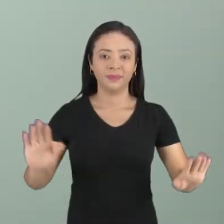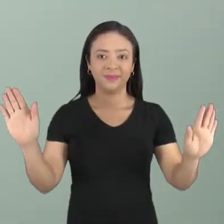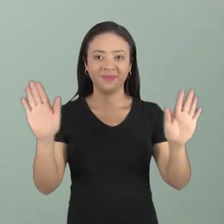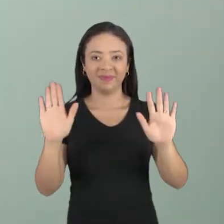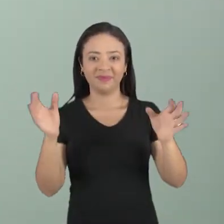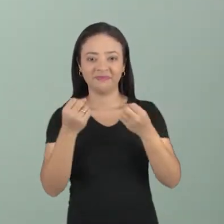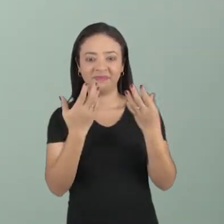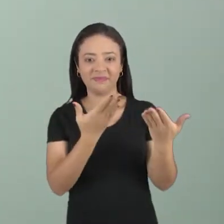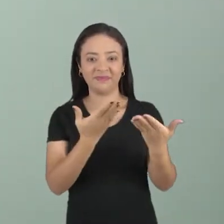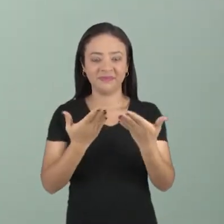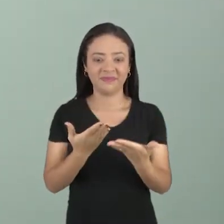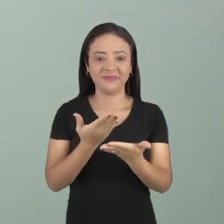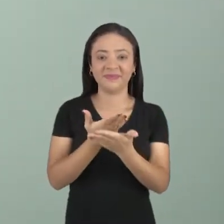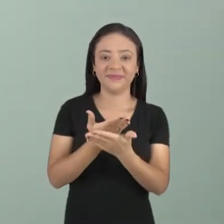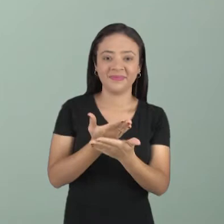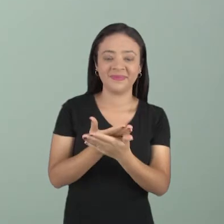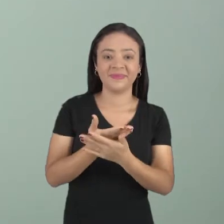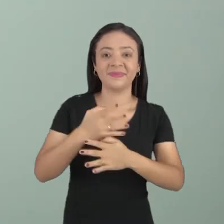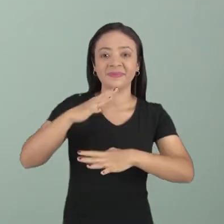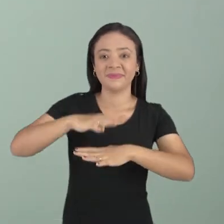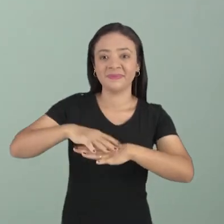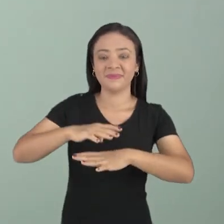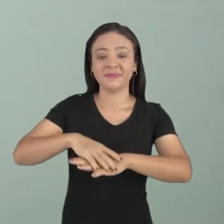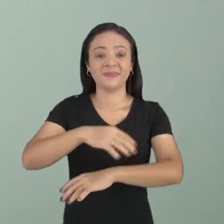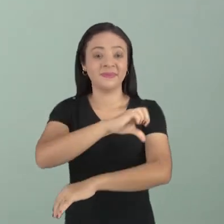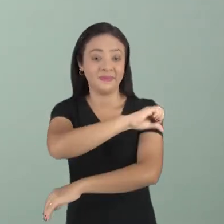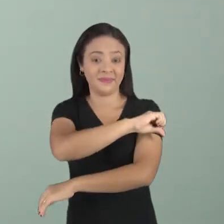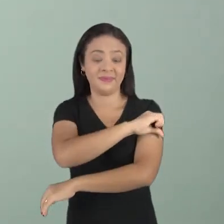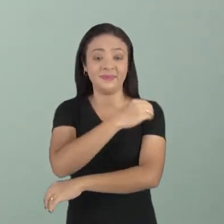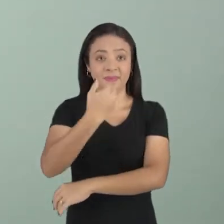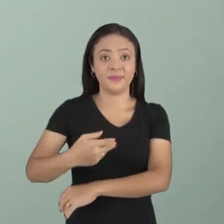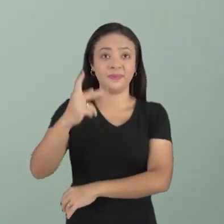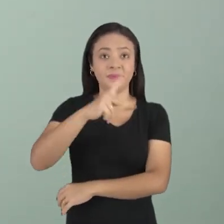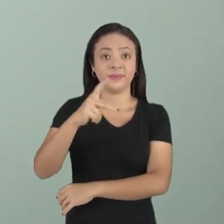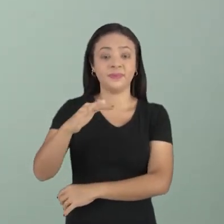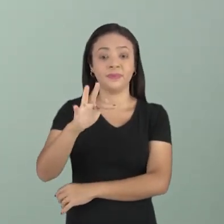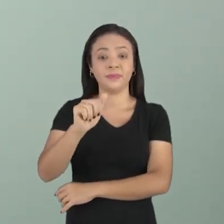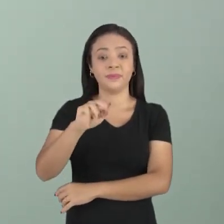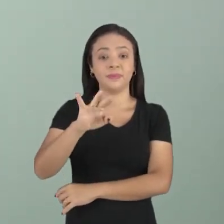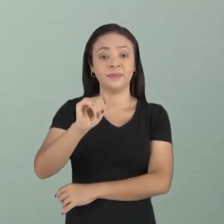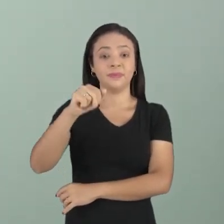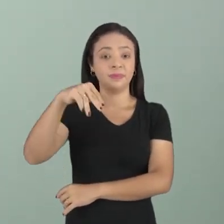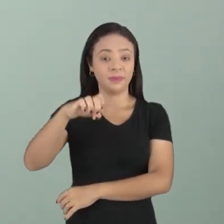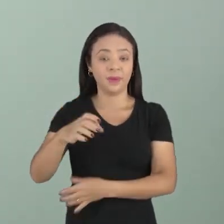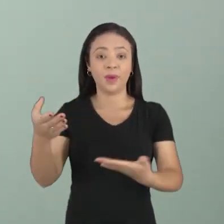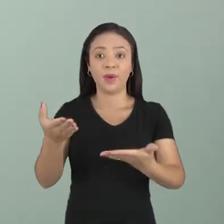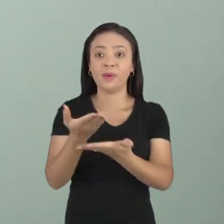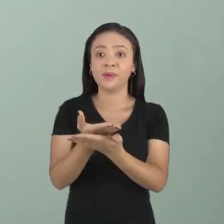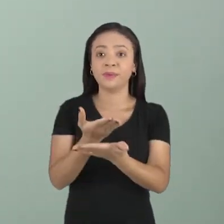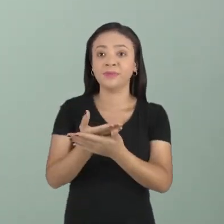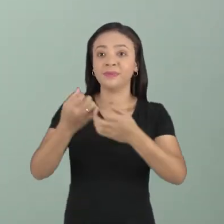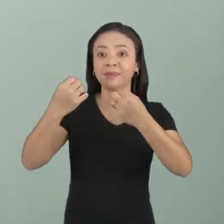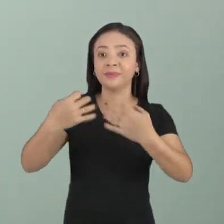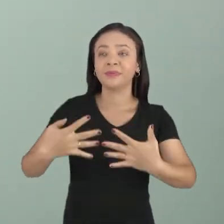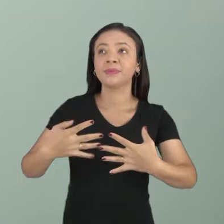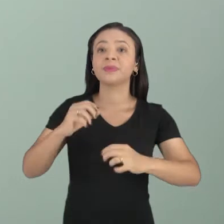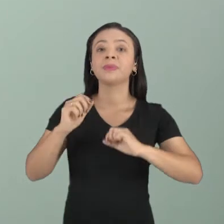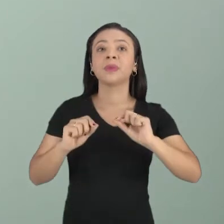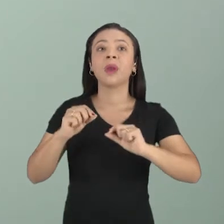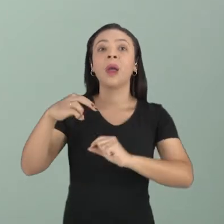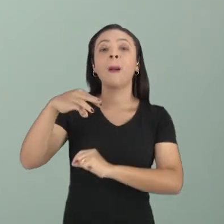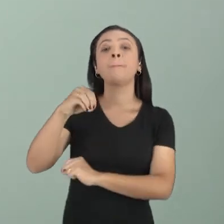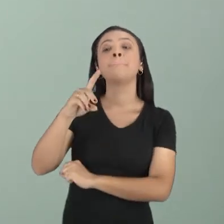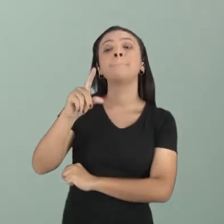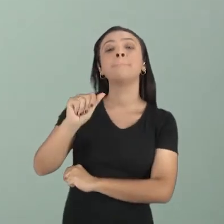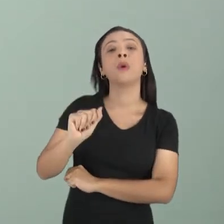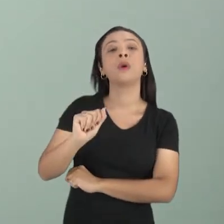Olá, sejam bem-vindos a mais uma aula de matemática do nono ano. Eu sou a professora Fabiane Farias e na nossa aula de hoje vamos falar sobre moda